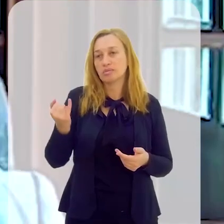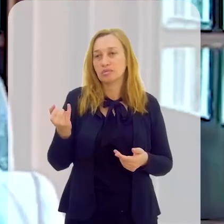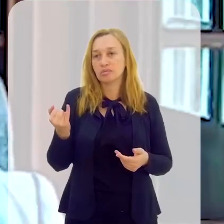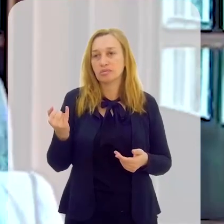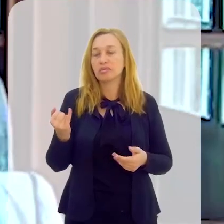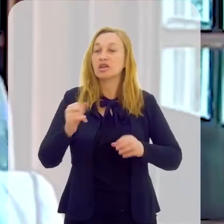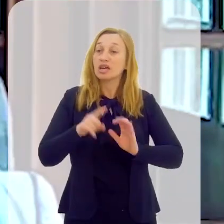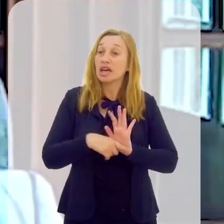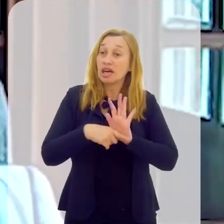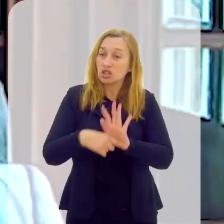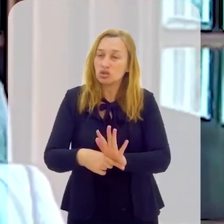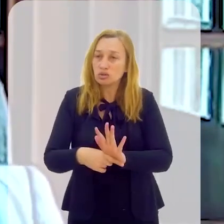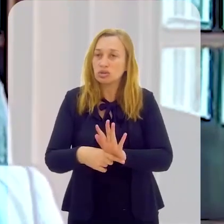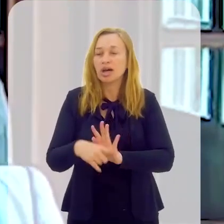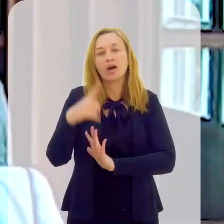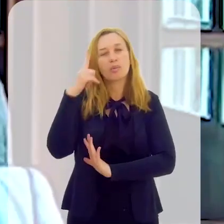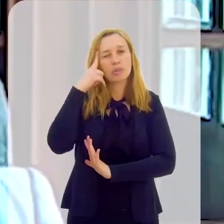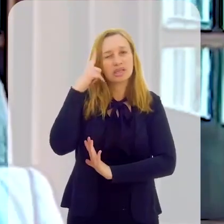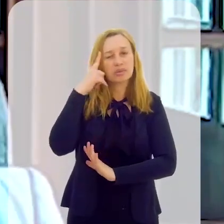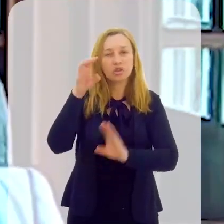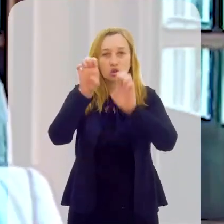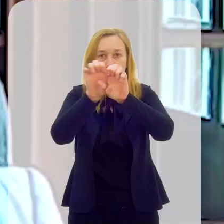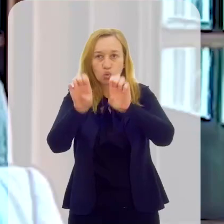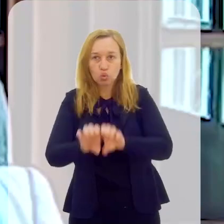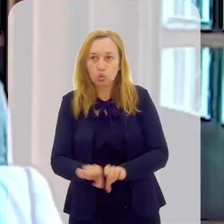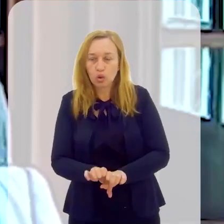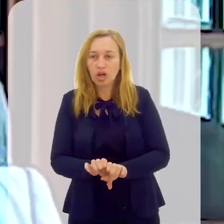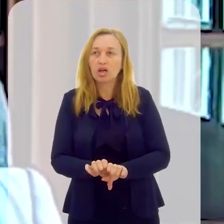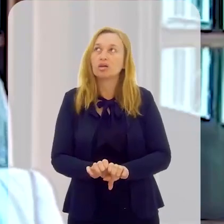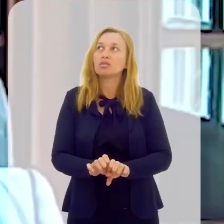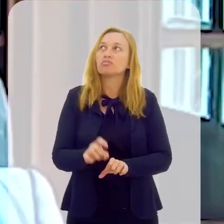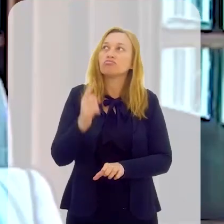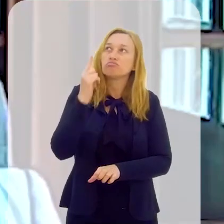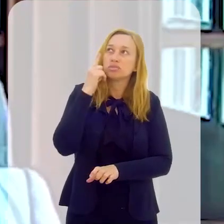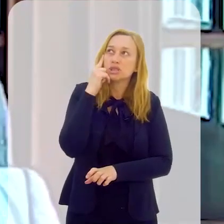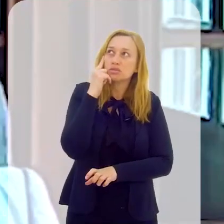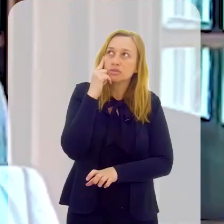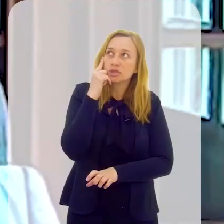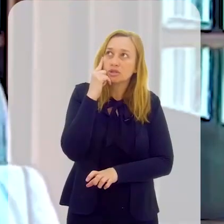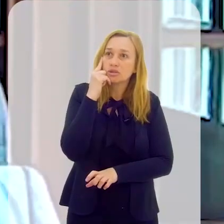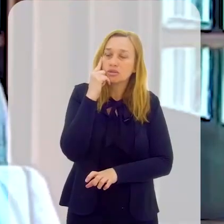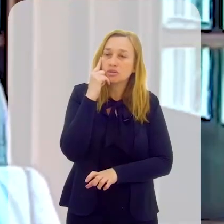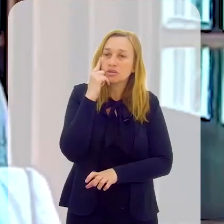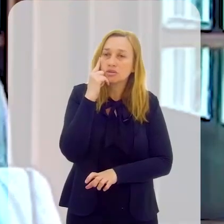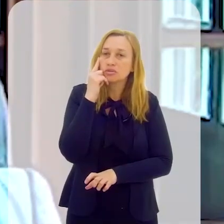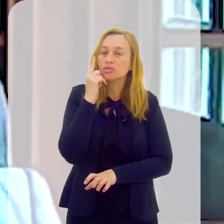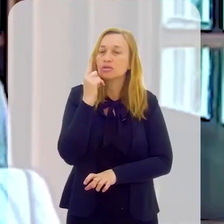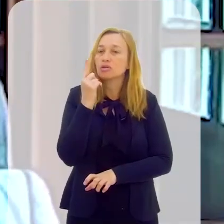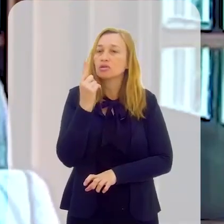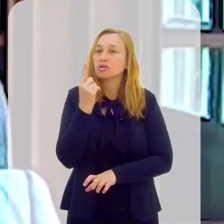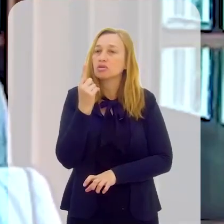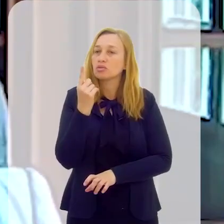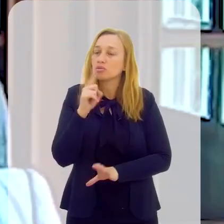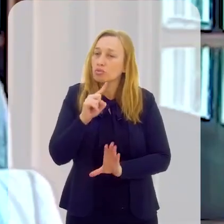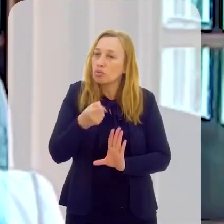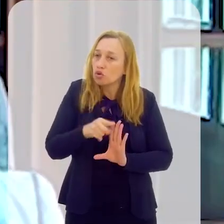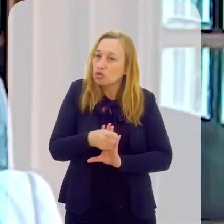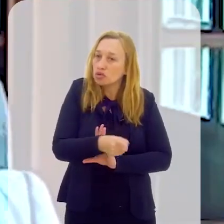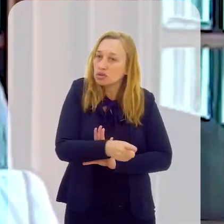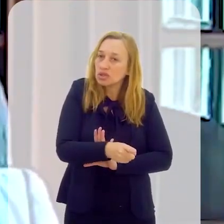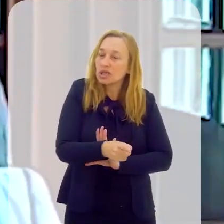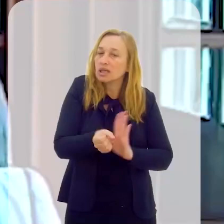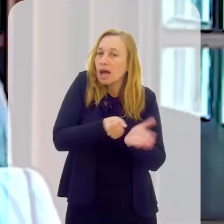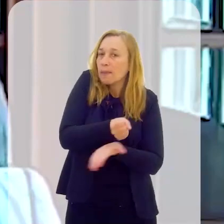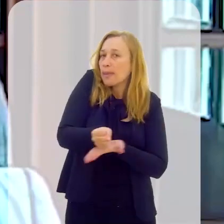nos é mais próprio, que é a questão de ajudar a ter um pensamento estruturado, a ter um pensamento